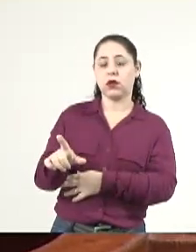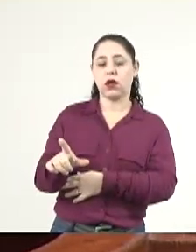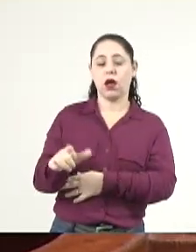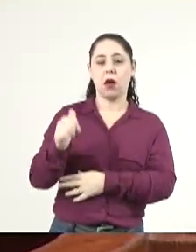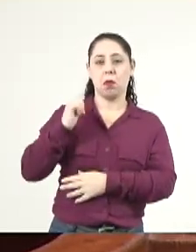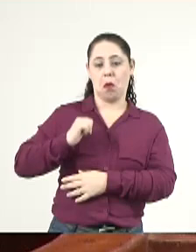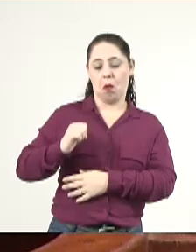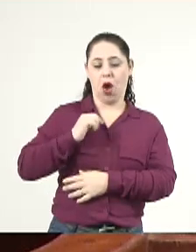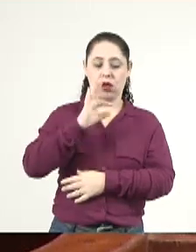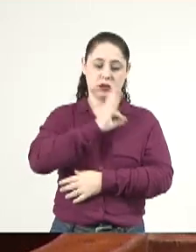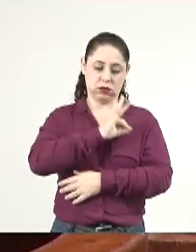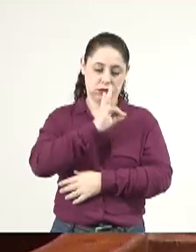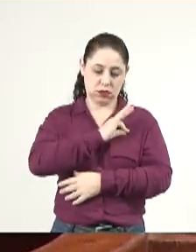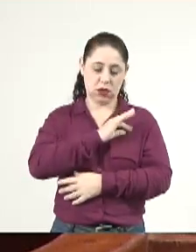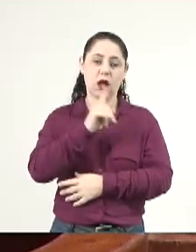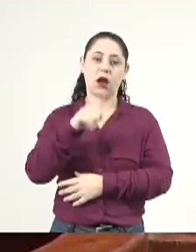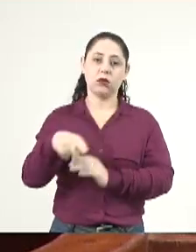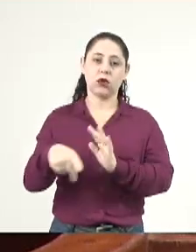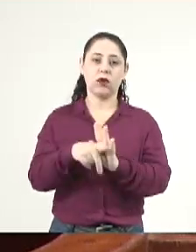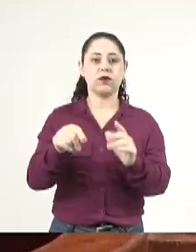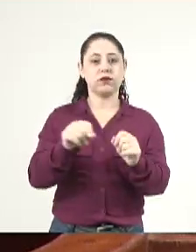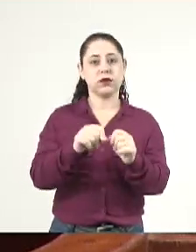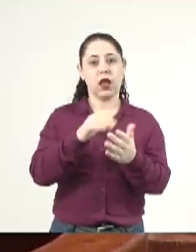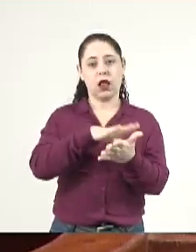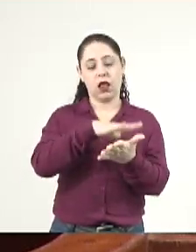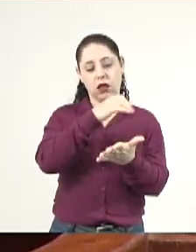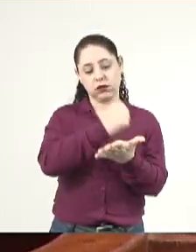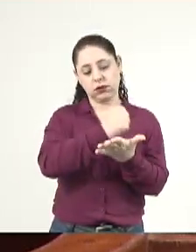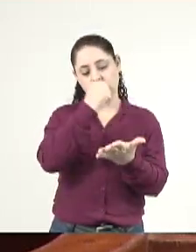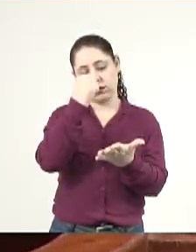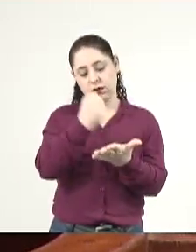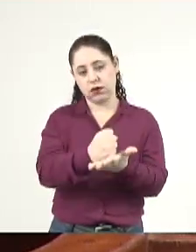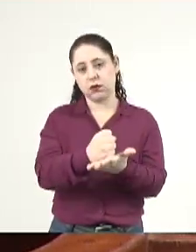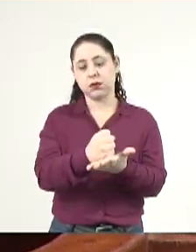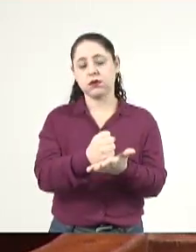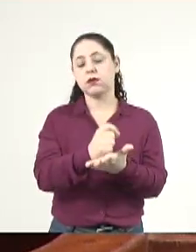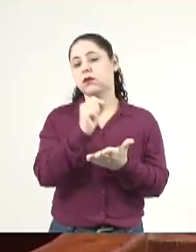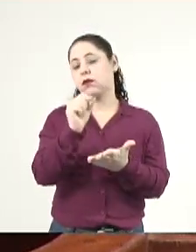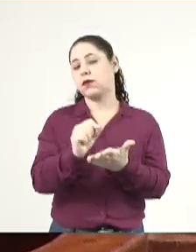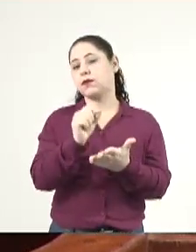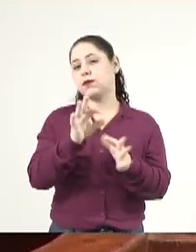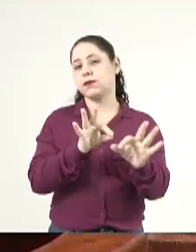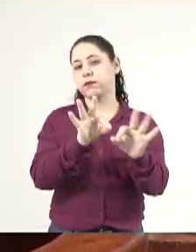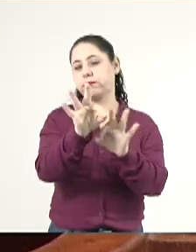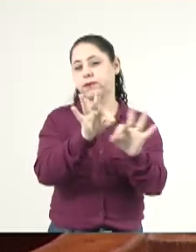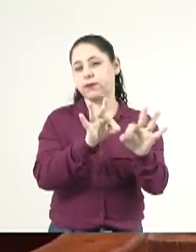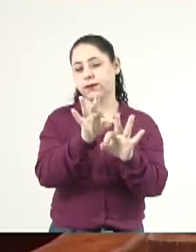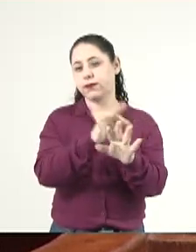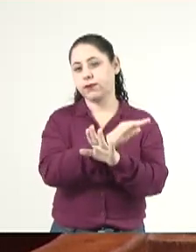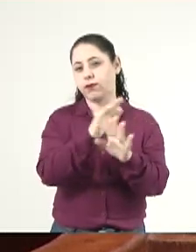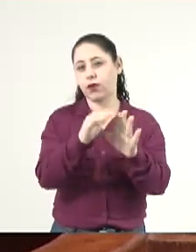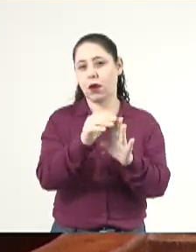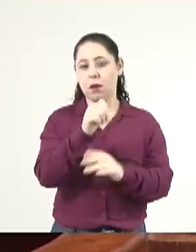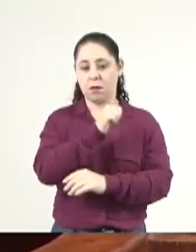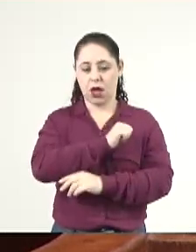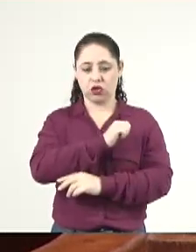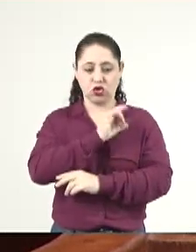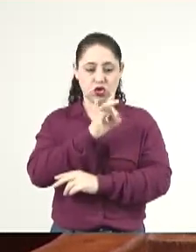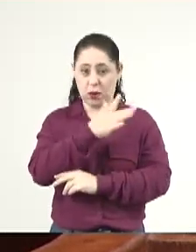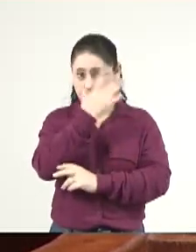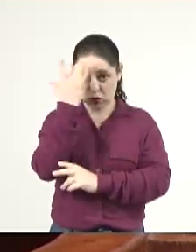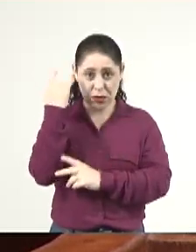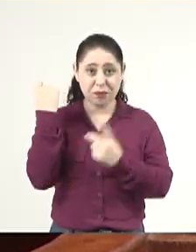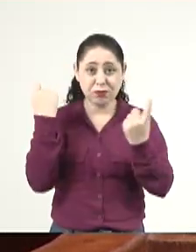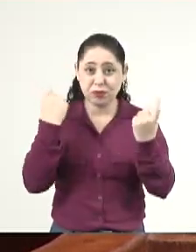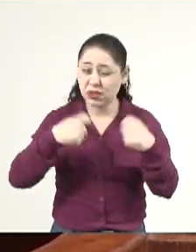Bolsa Família, que está fazendo recadastramento, está deixando este benefício apenas para as